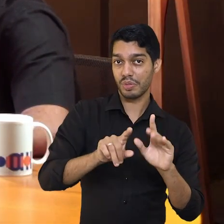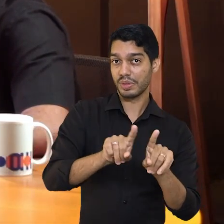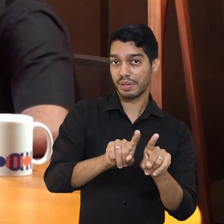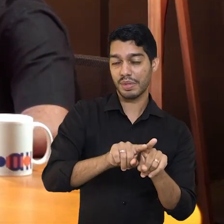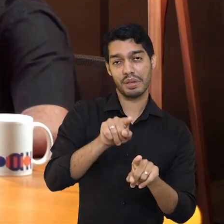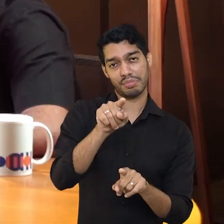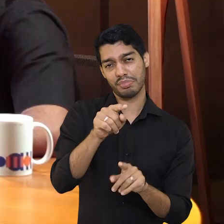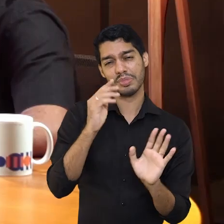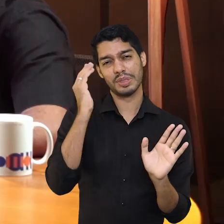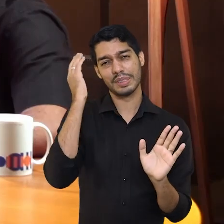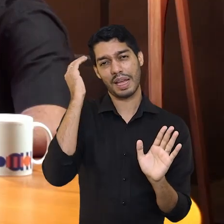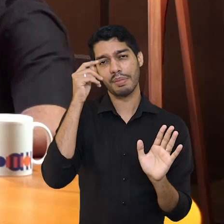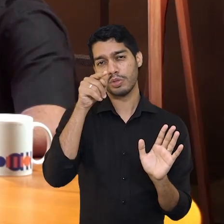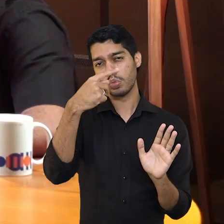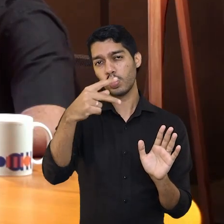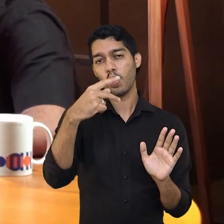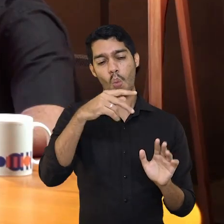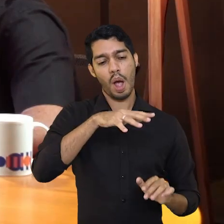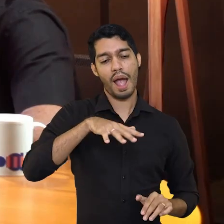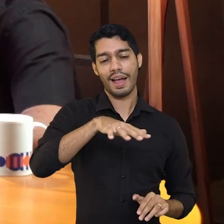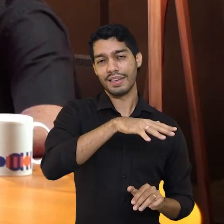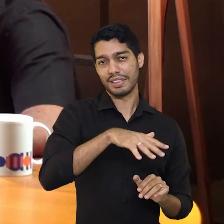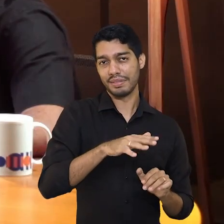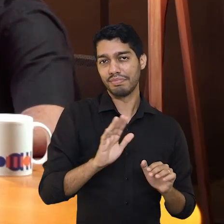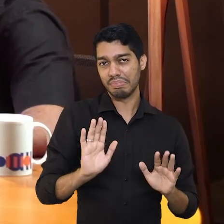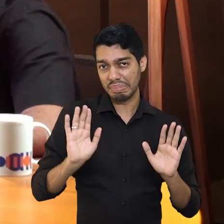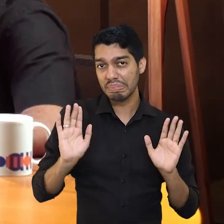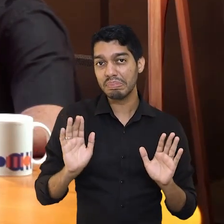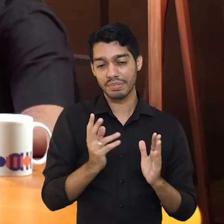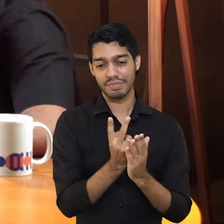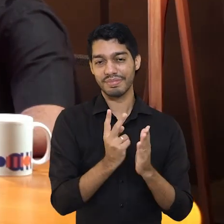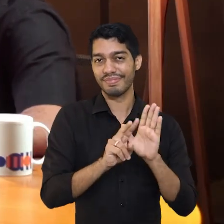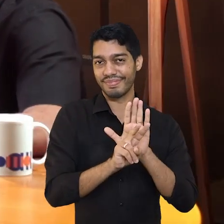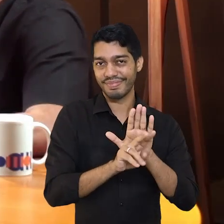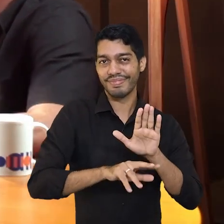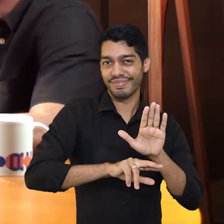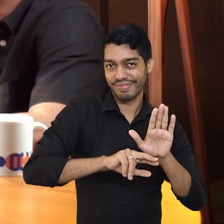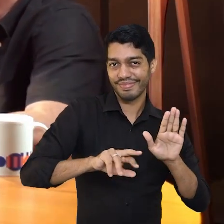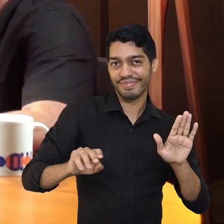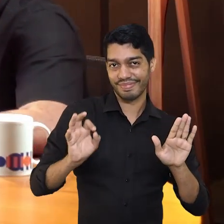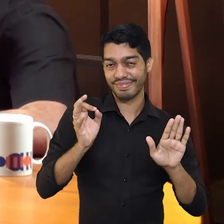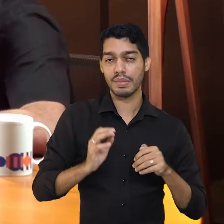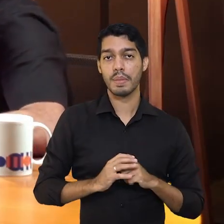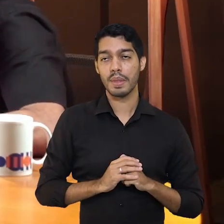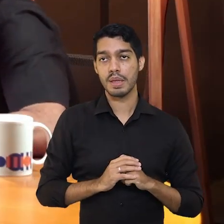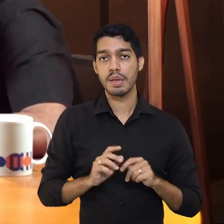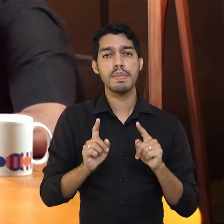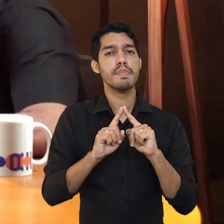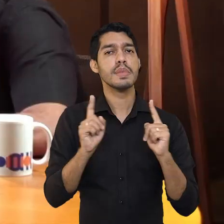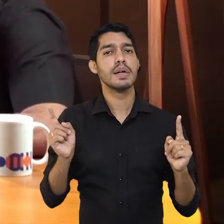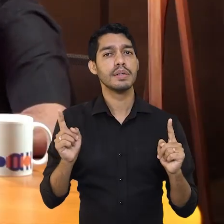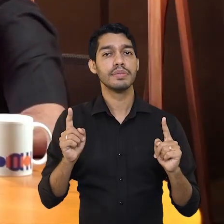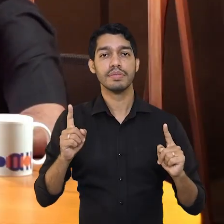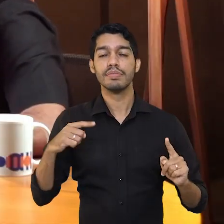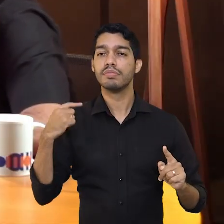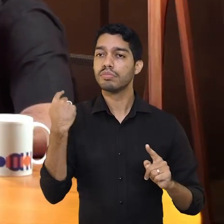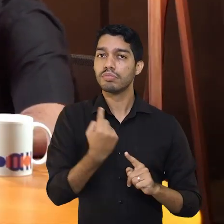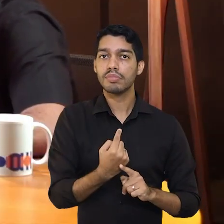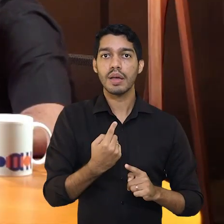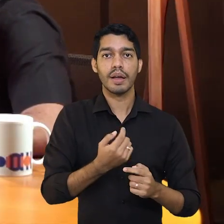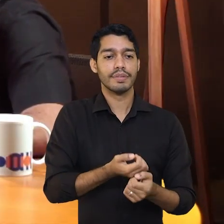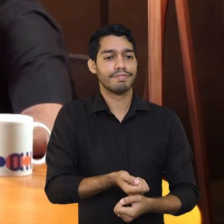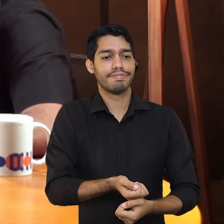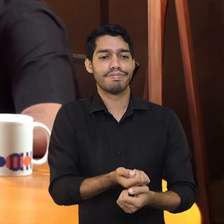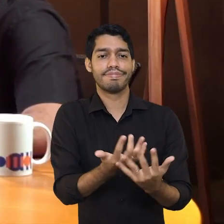os programadores, desenvolvedores e aí, na tua área de design, você vai poder falar disso melhor que eu. Mas a gente sabe que esse leque tem